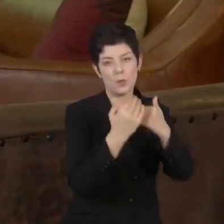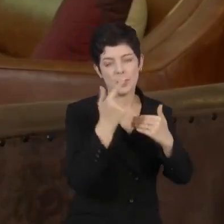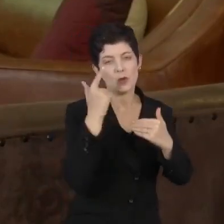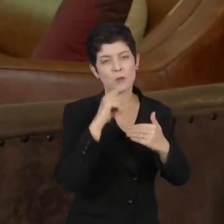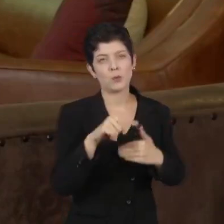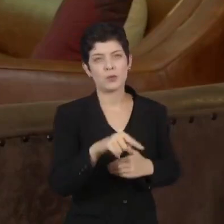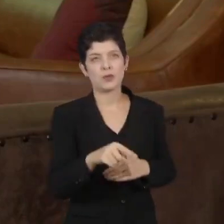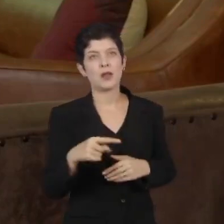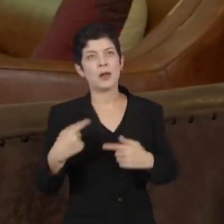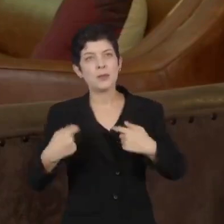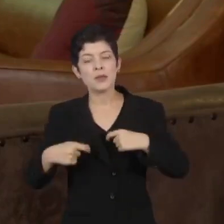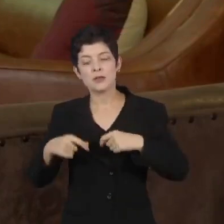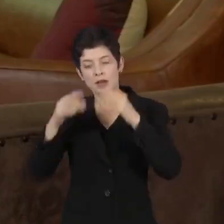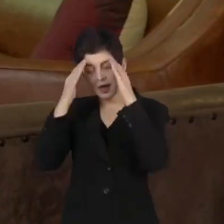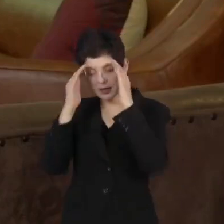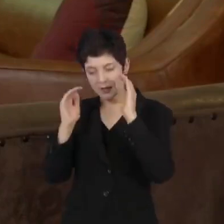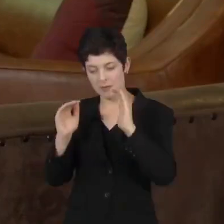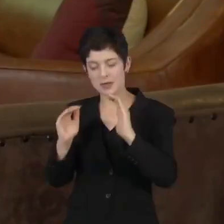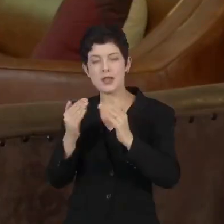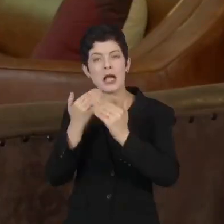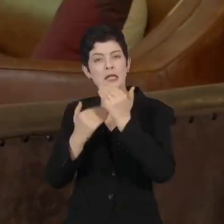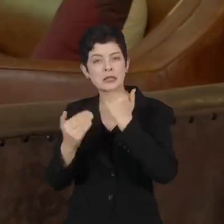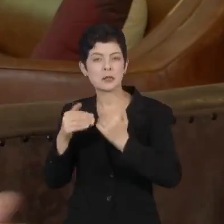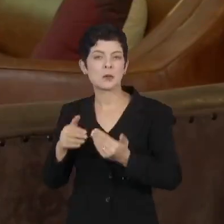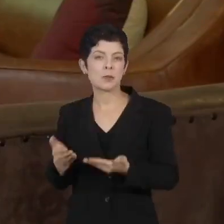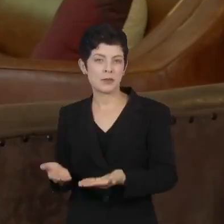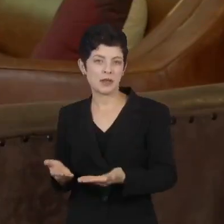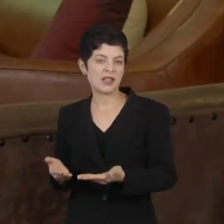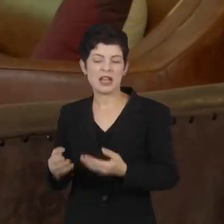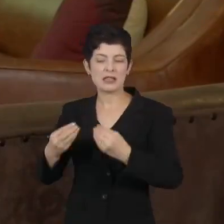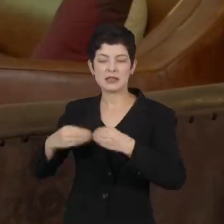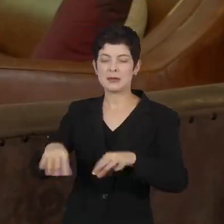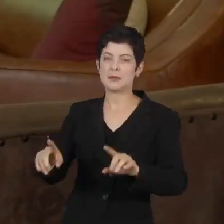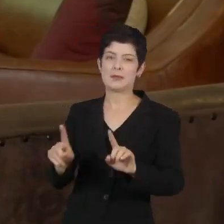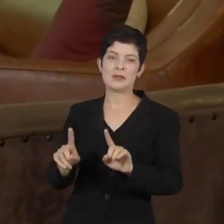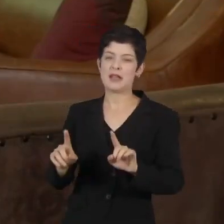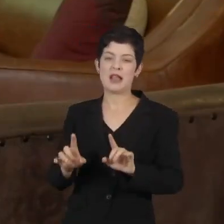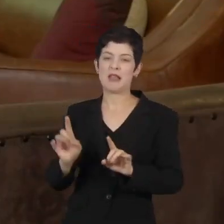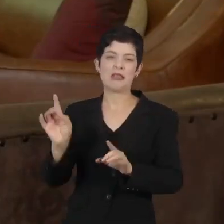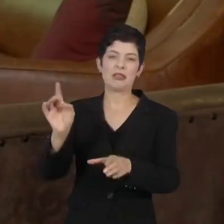E nós deveríamos respeitar esse alimento em vez de desperdiçá-lo jogando no lixo.